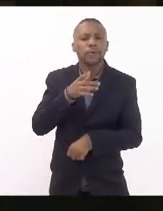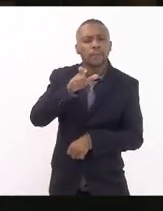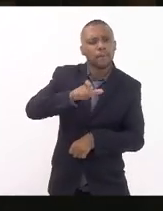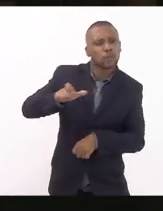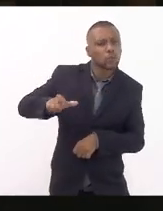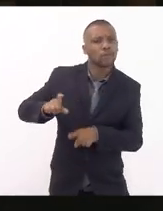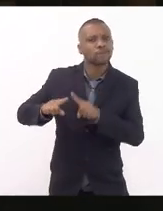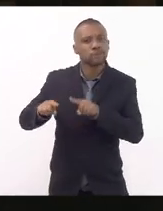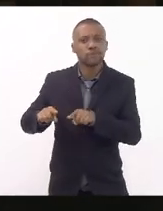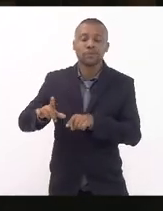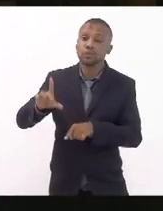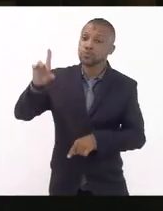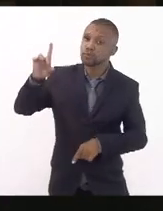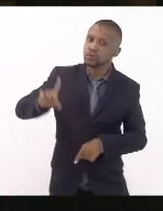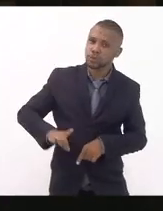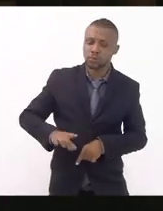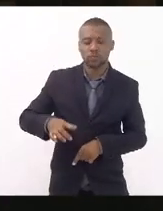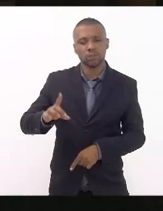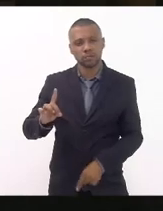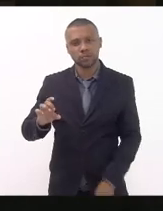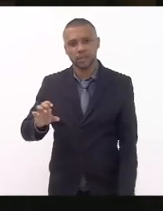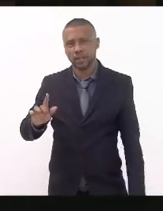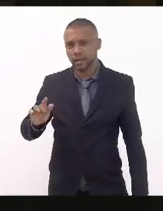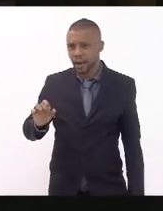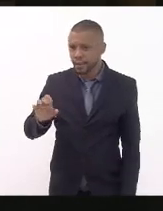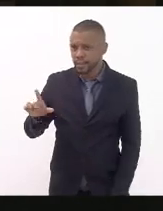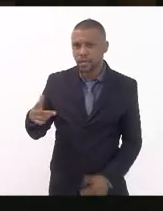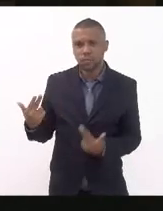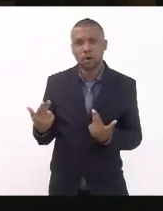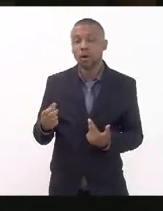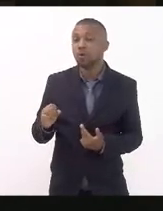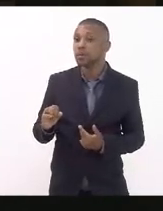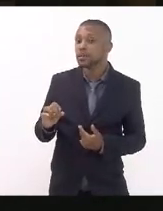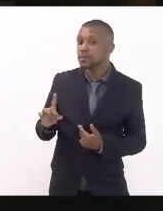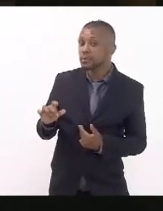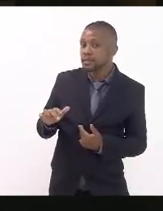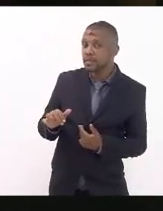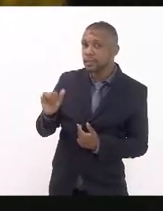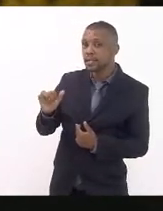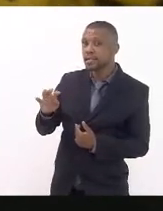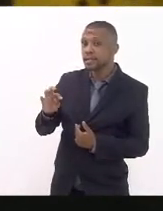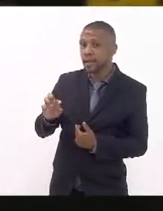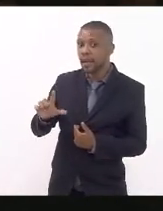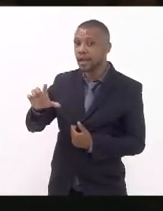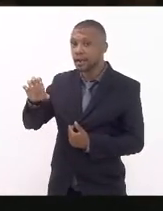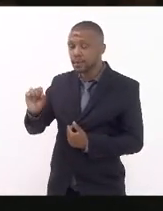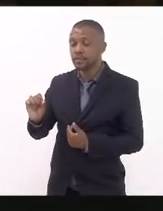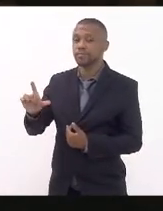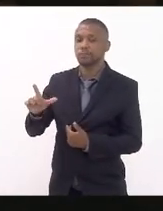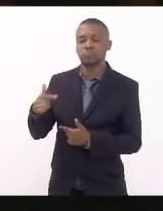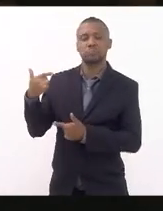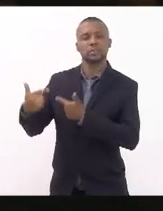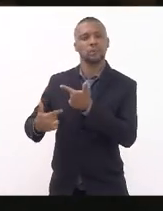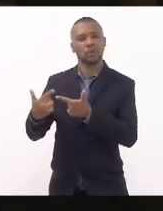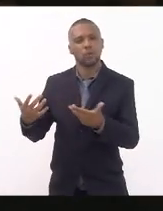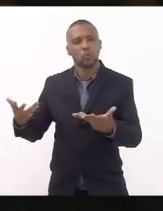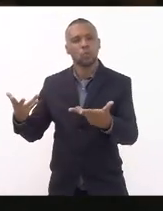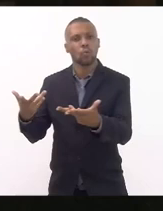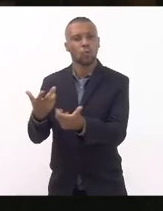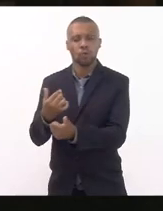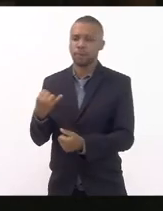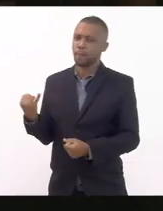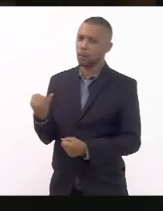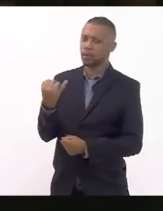foram diretores do Degase, como Sidney Telles, que fez uma atuação importantíssima à frente do